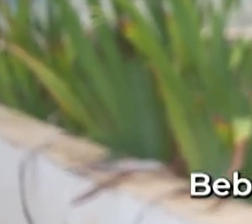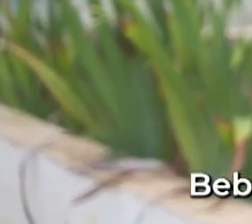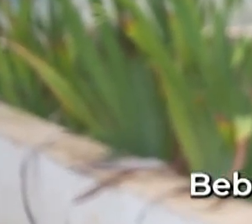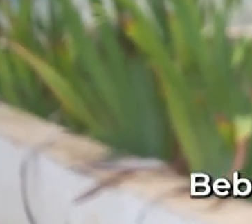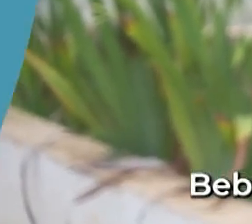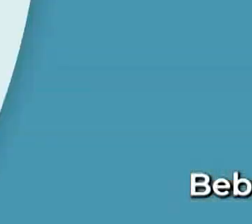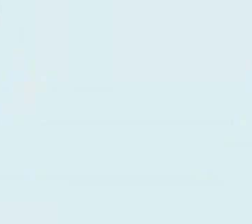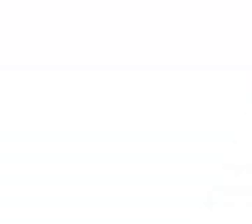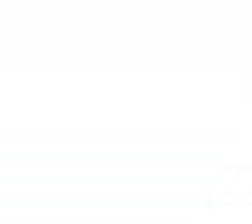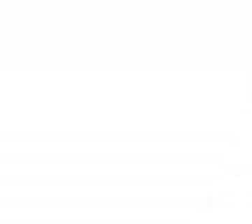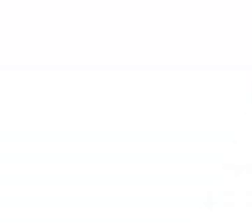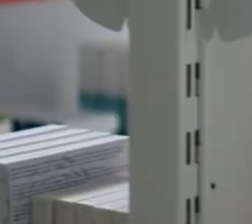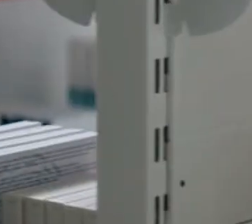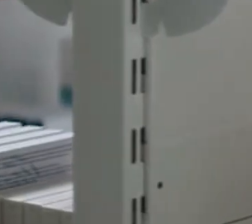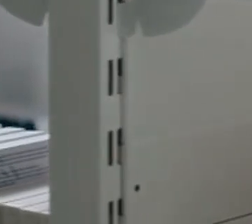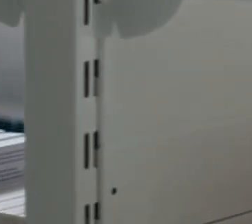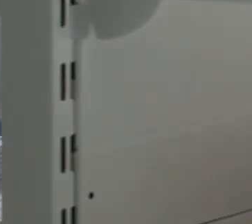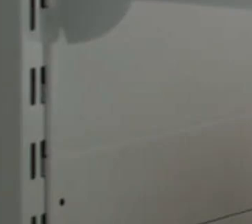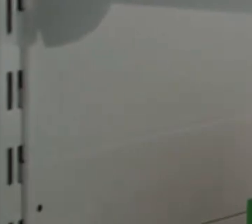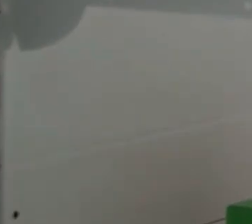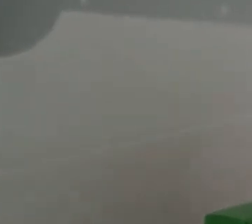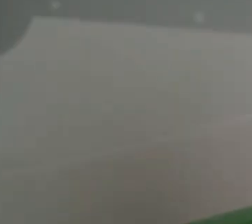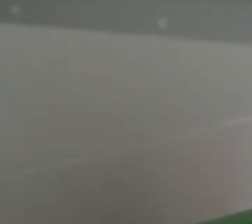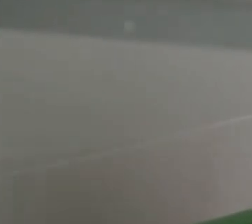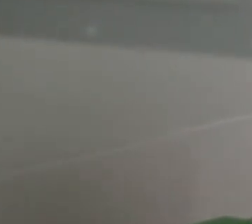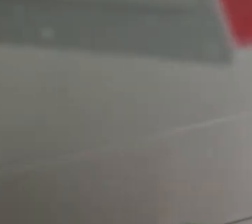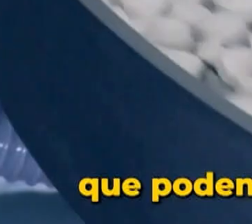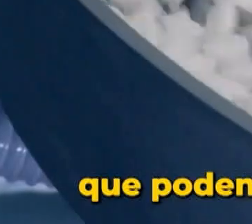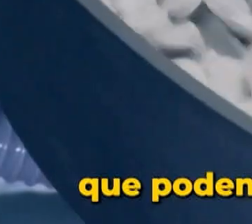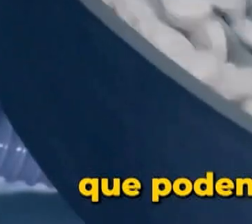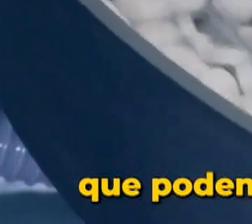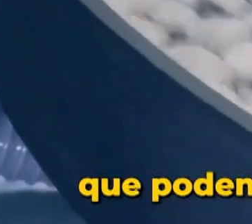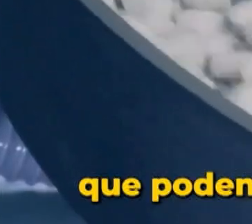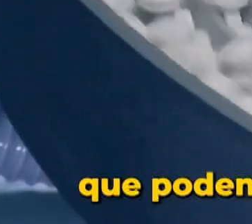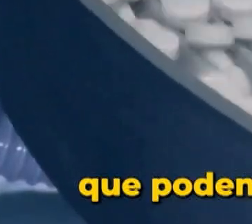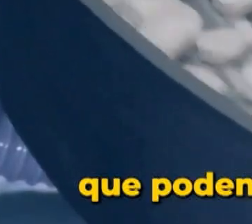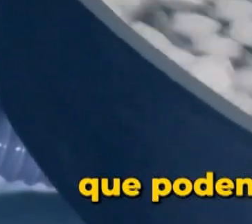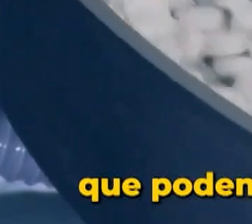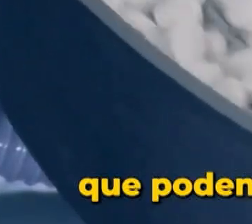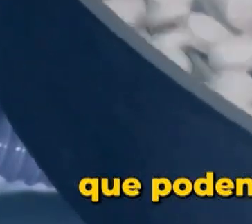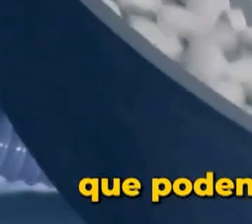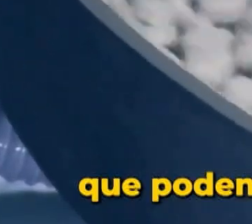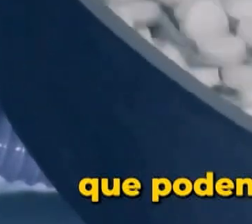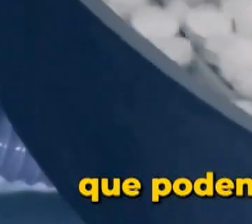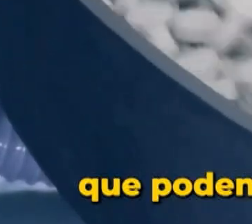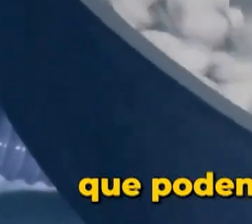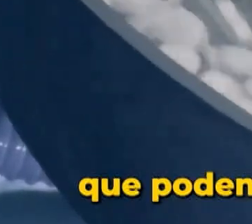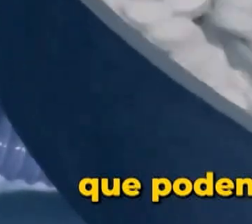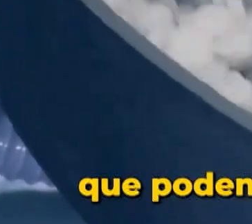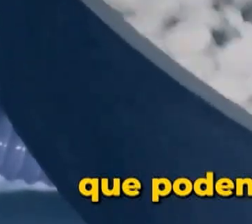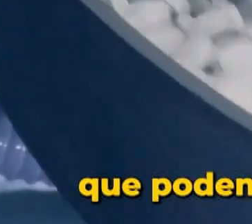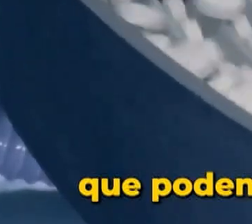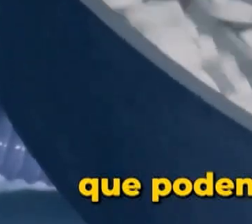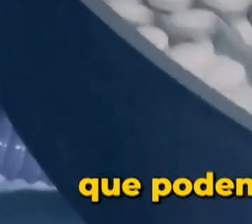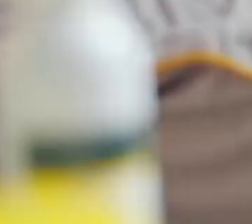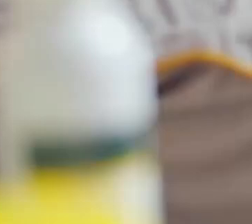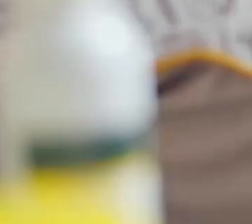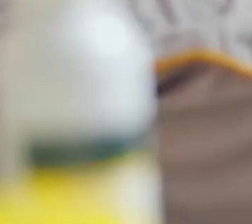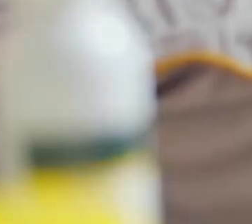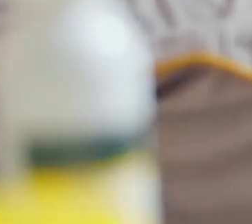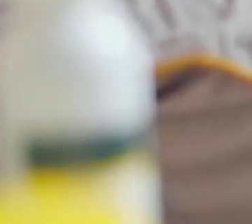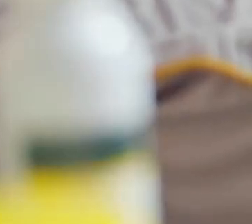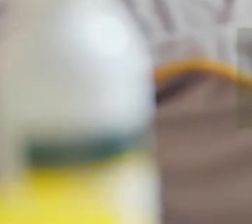se automedique. Isso porque existem medicamentos que podem agravar a doença e até mesmo causar sangramentos.